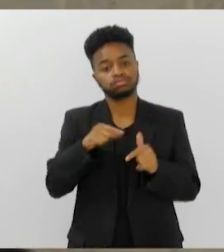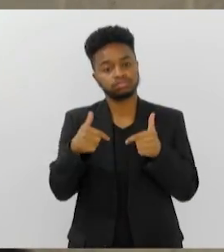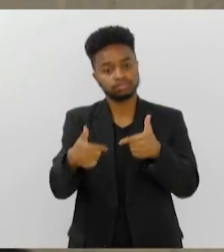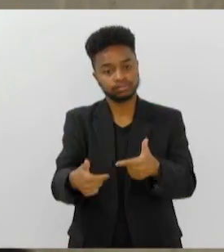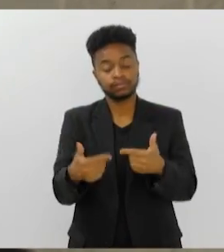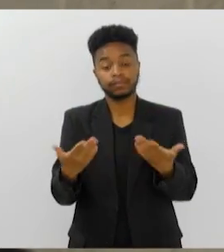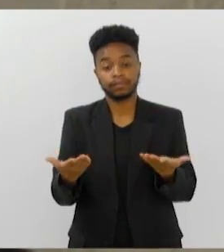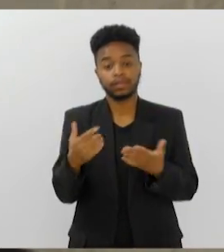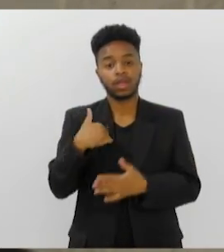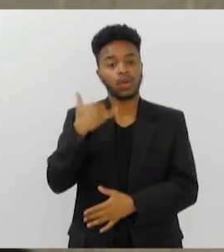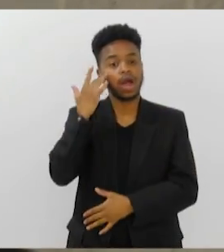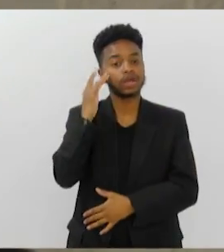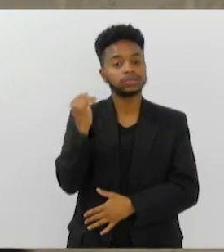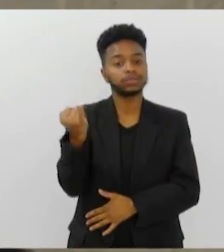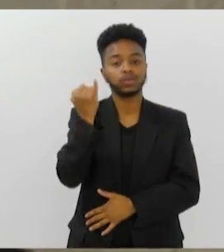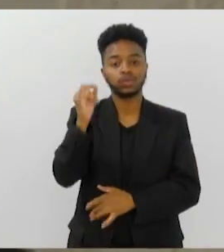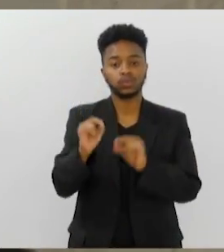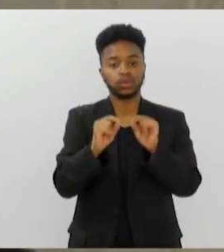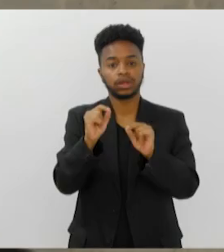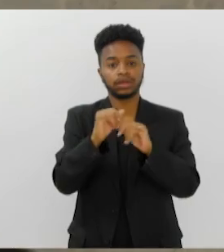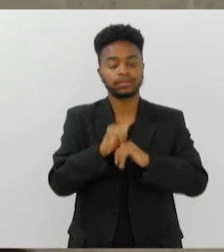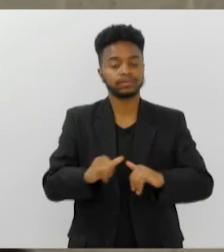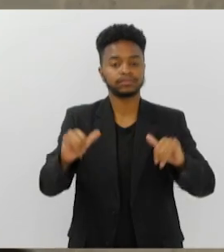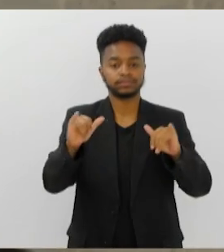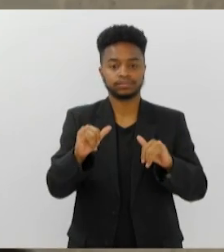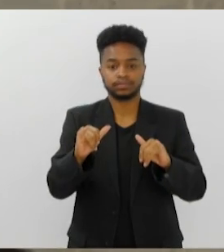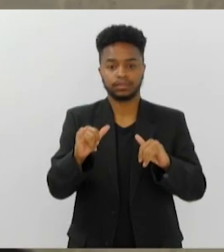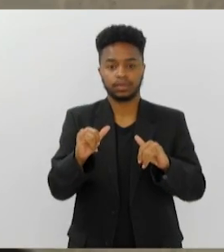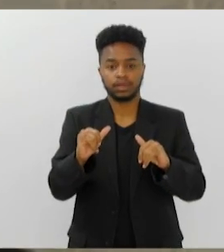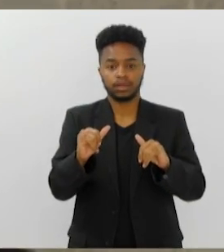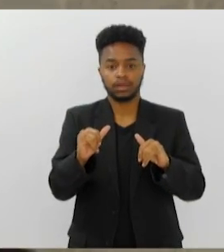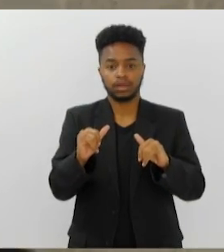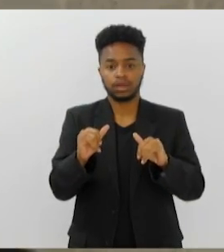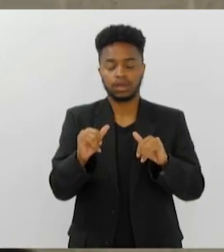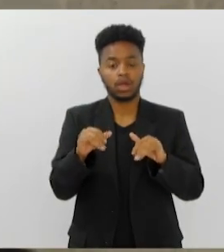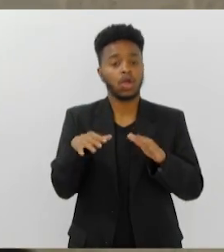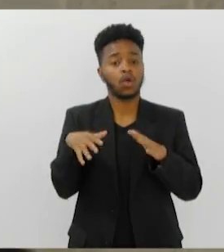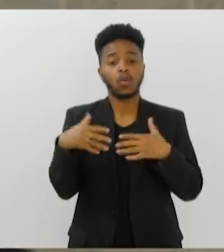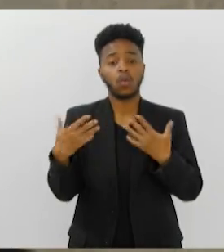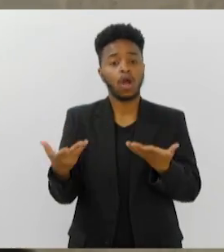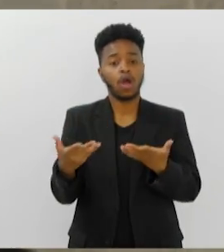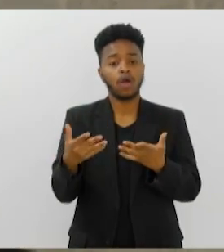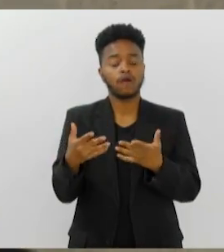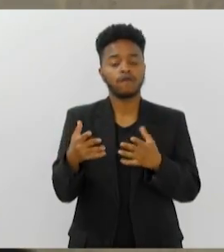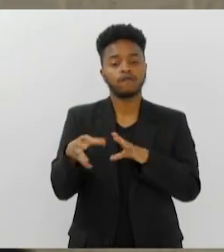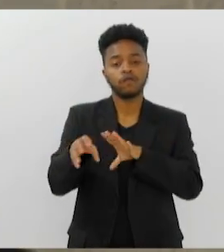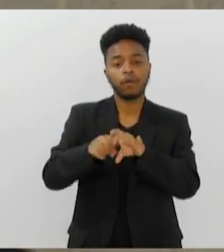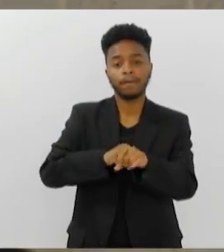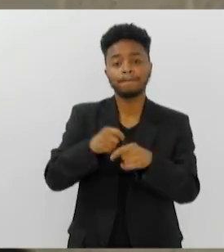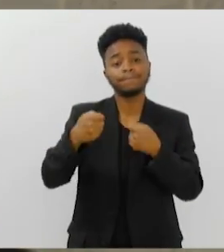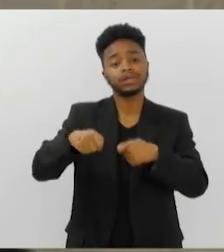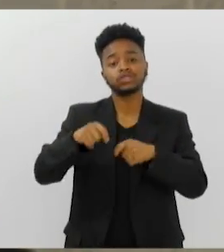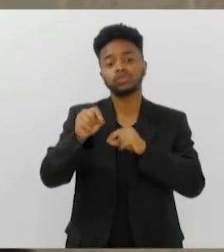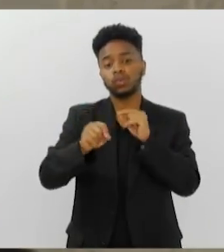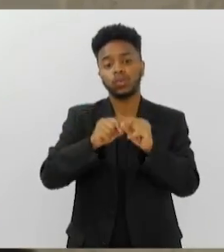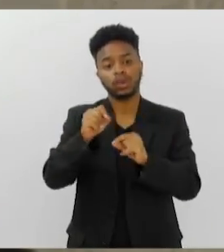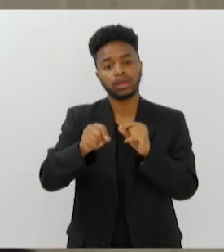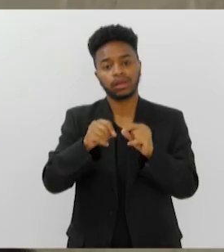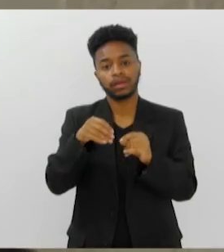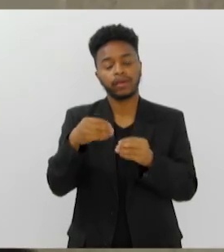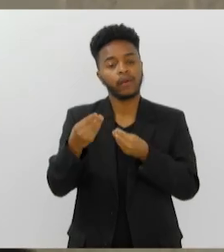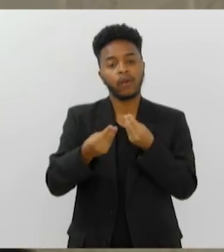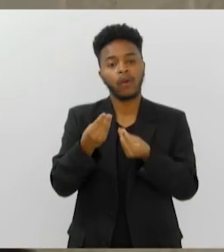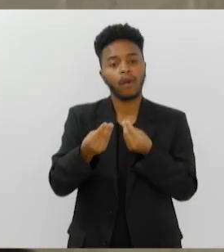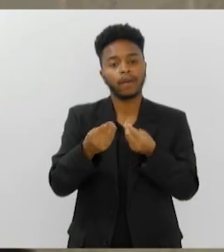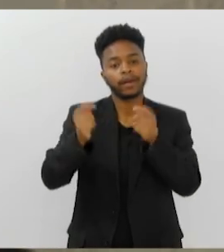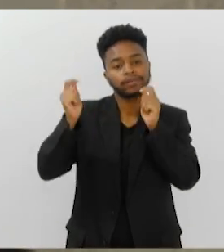acho importante é dizer qual é esse tipo de formação, o que é necessário como habilidades e competências para a